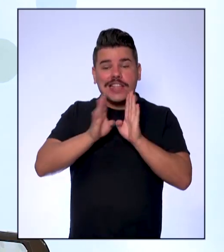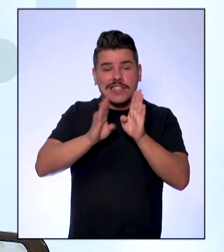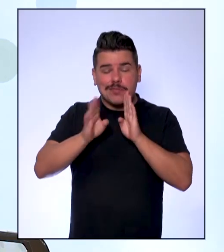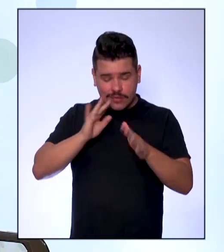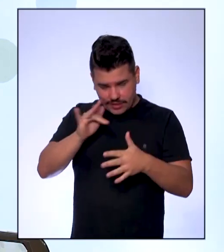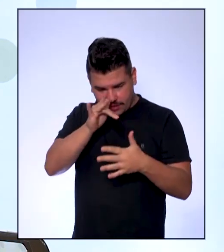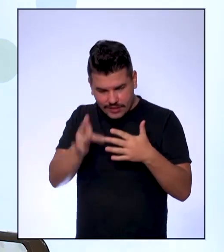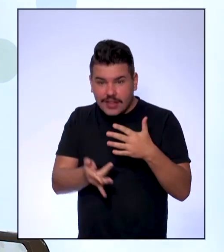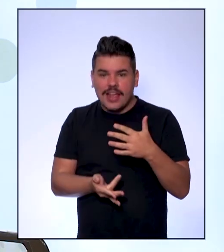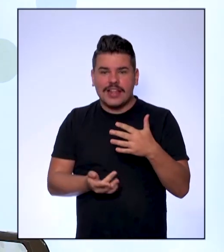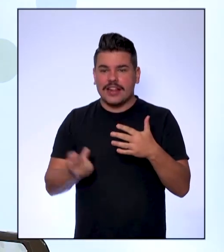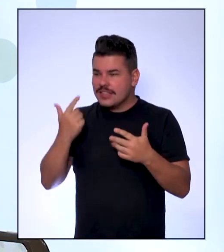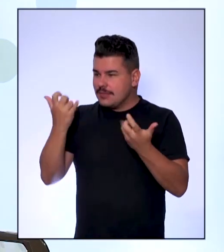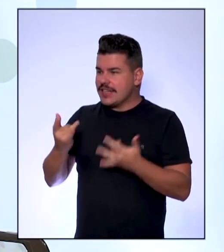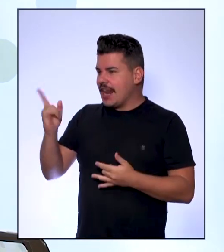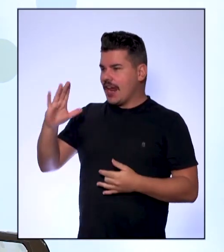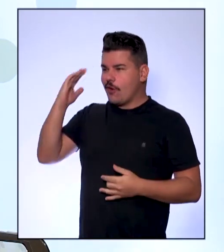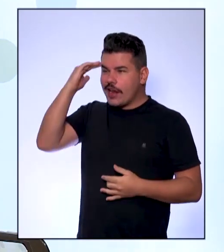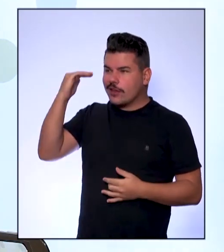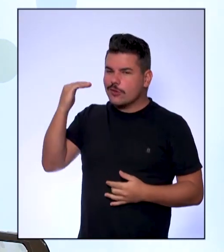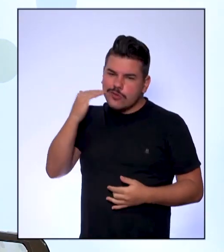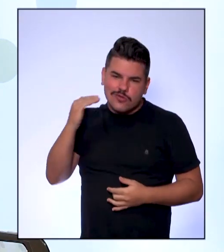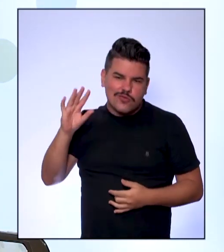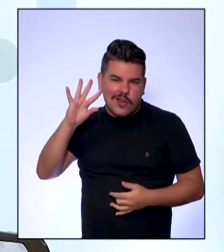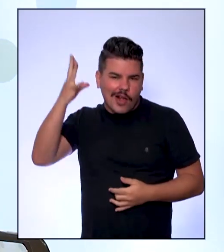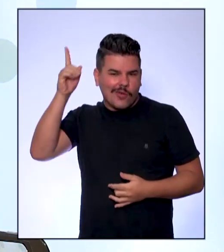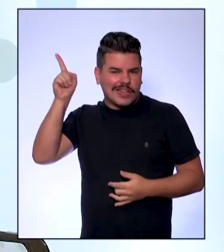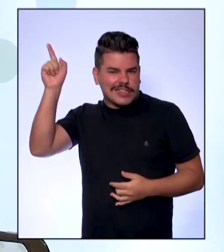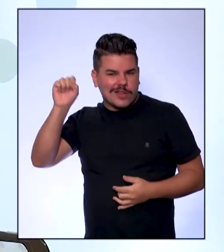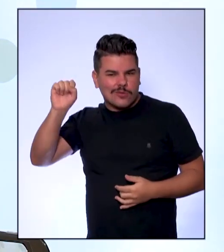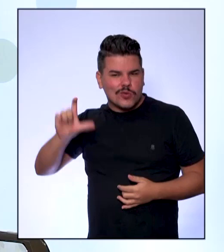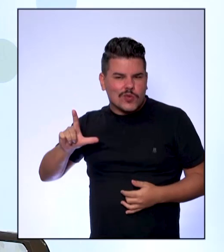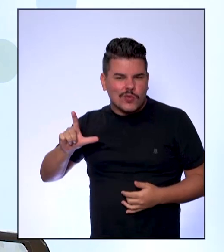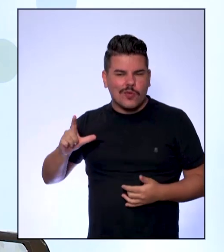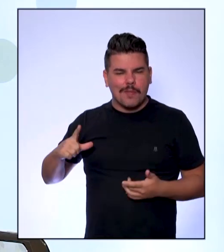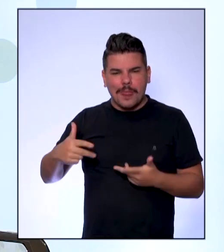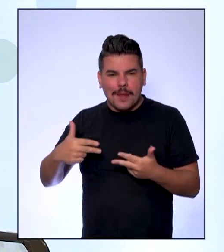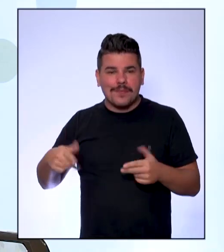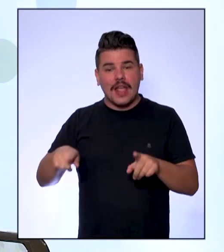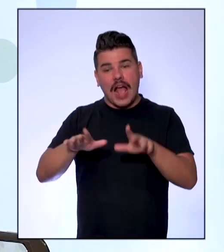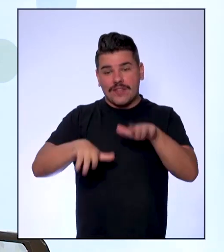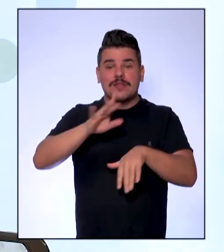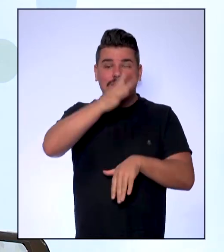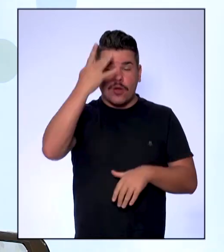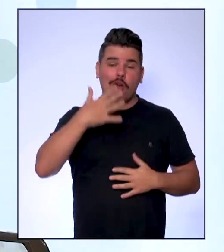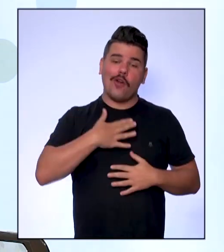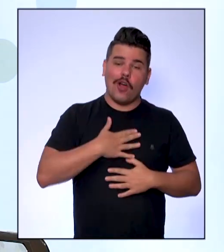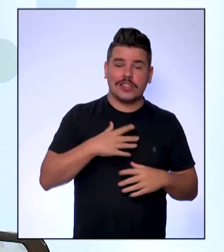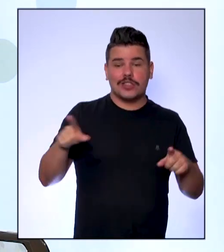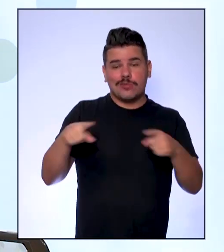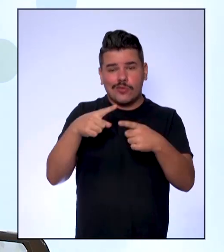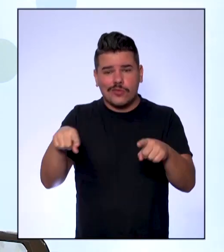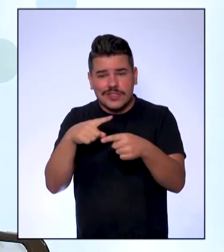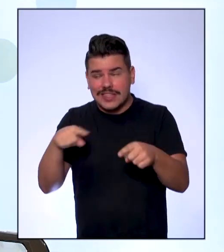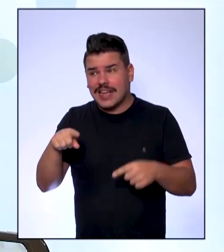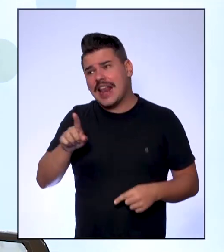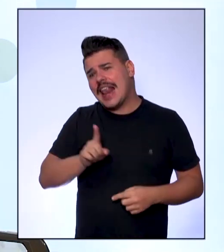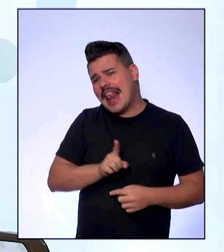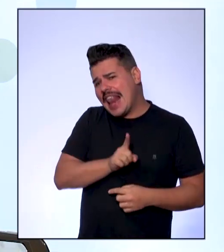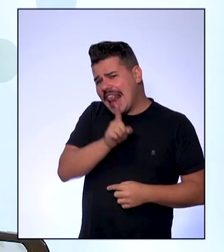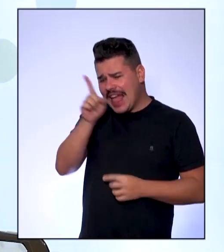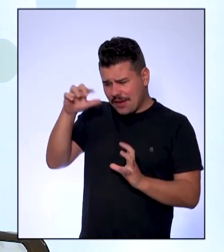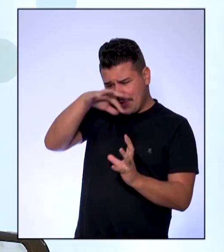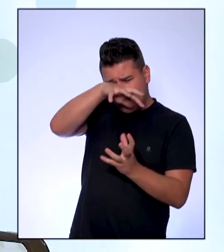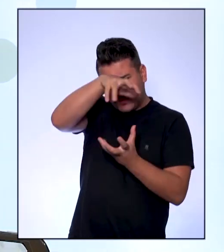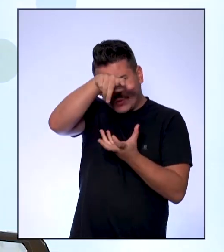fale sobre a Coreia do Sul ou coisas do tipo. Né? Hoje a gente tem fãs de K-pop que está quase praticamente do outro lado do mundo e a gente